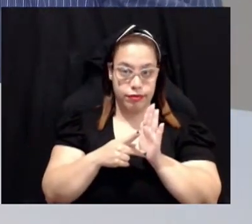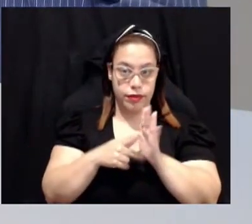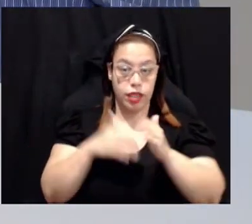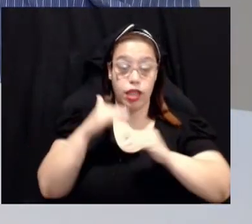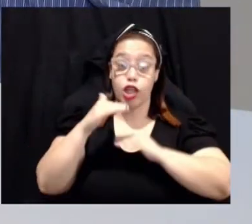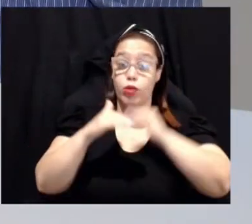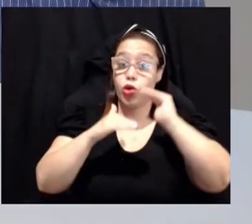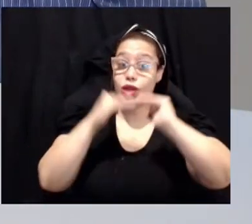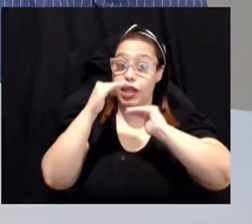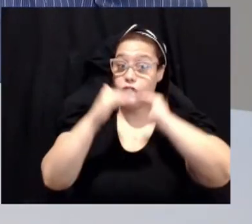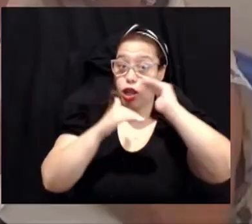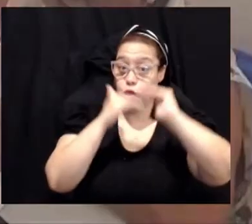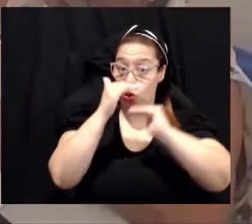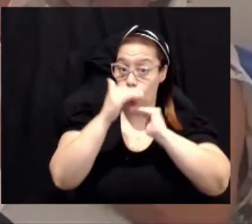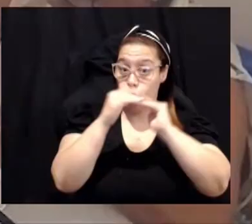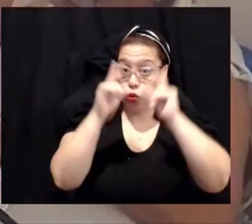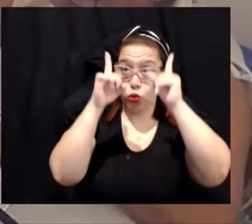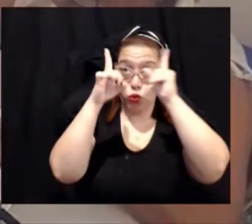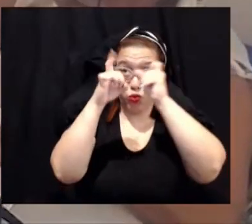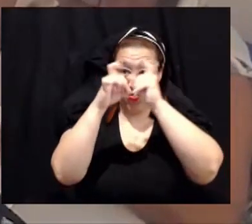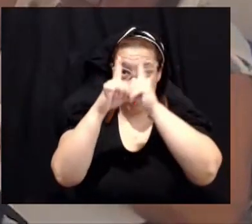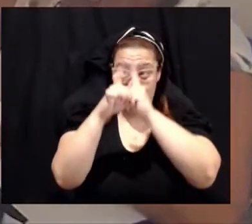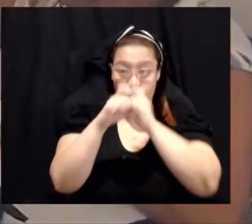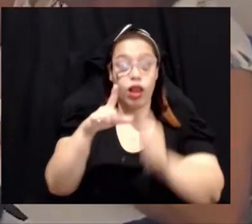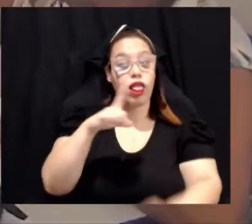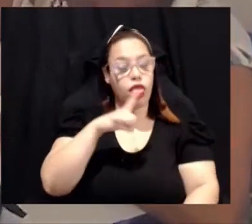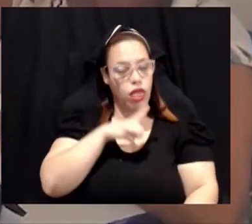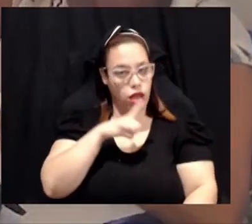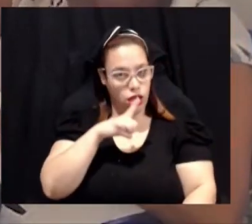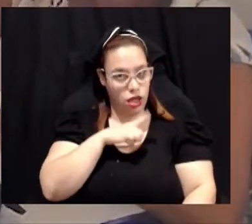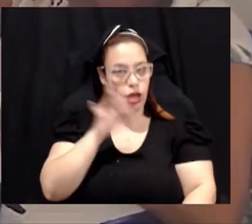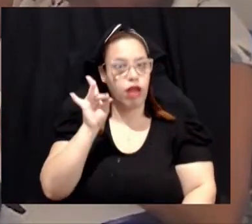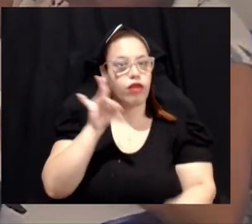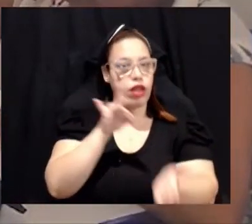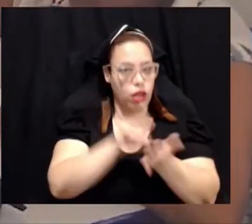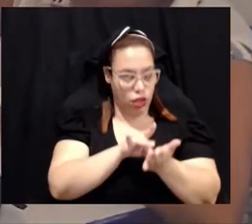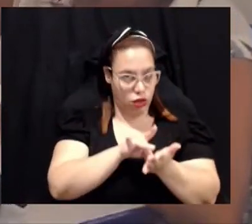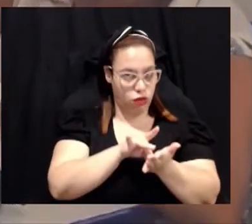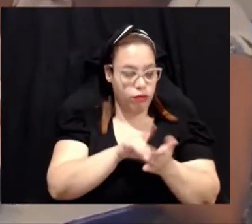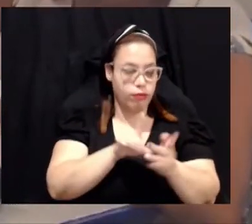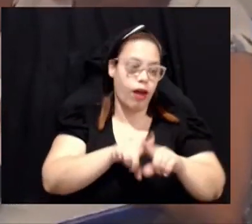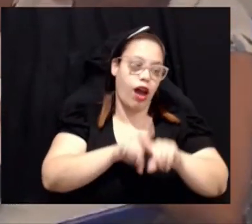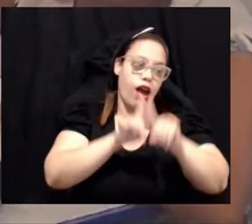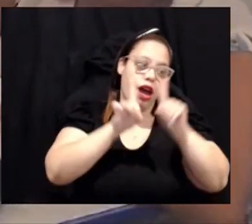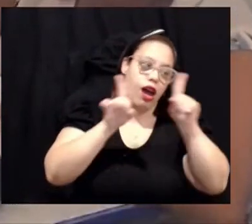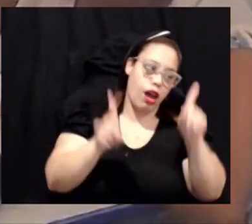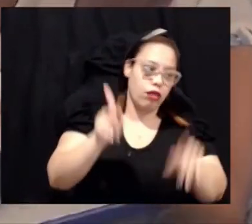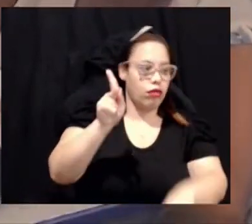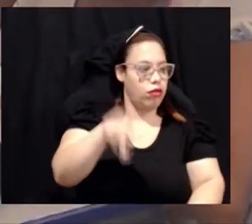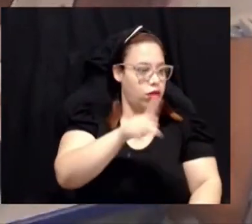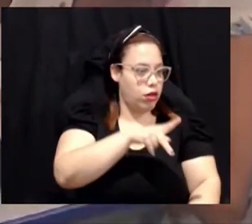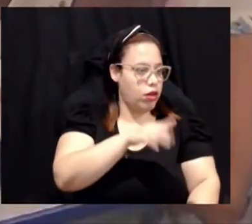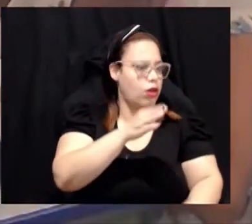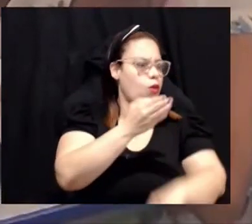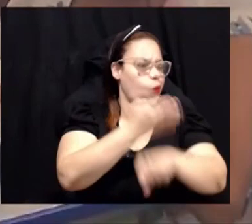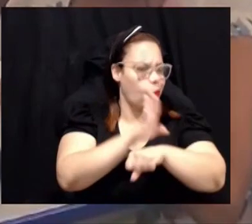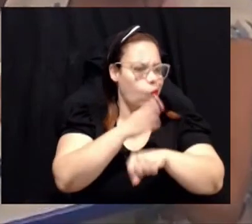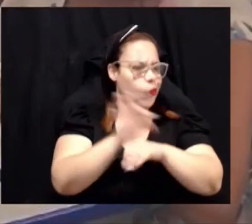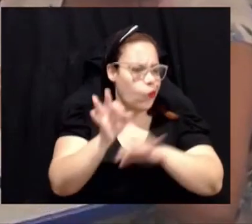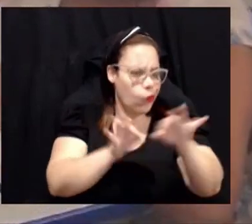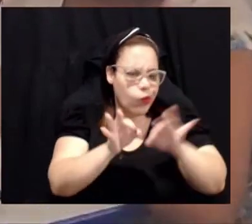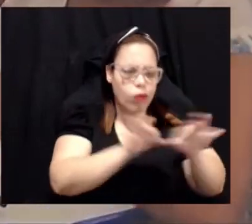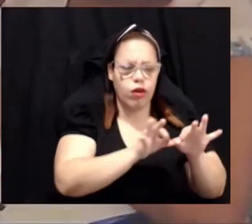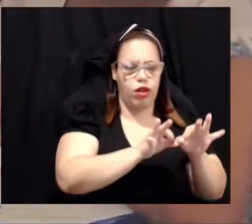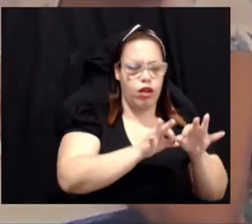de dificuldade, ele existe, ele é real, porém, os professores estão preparados para trabalhar